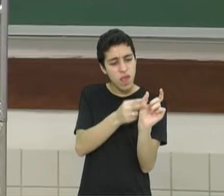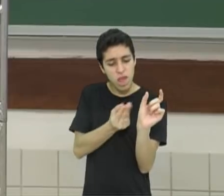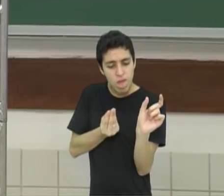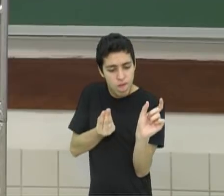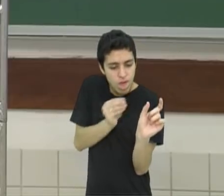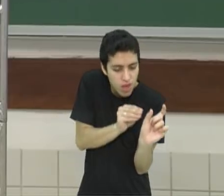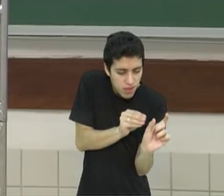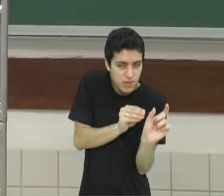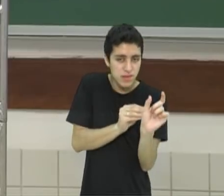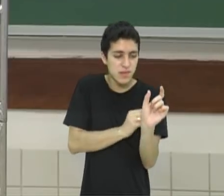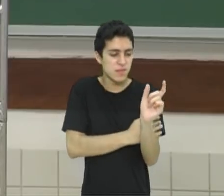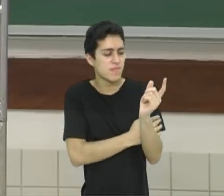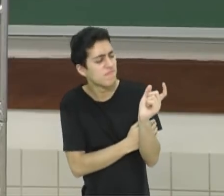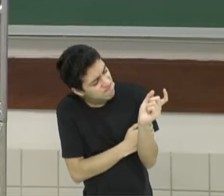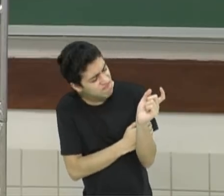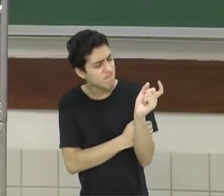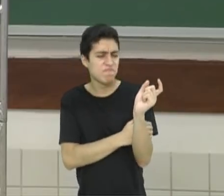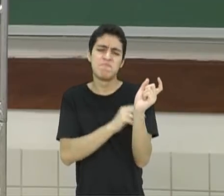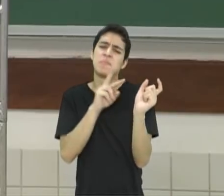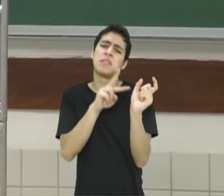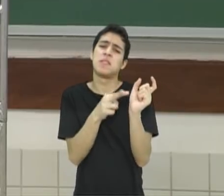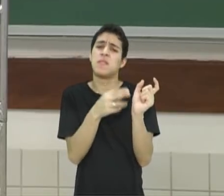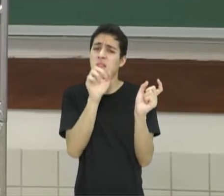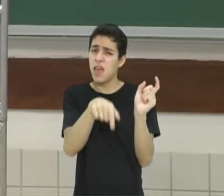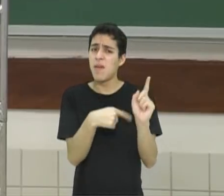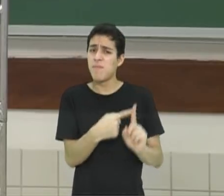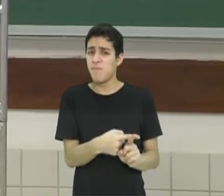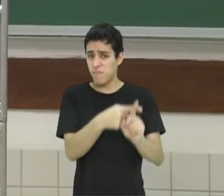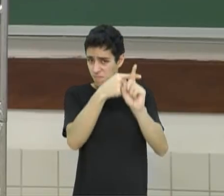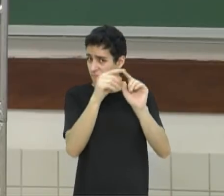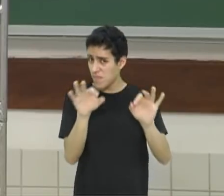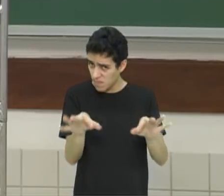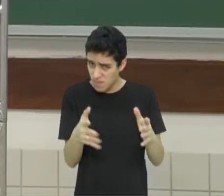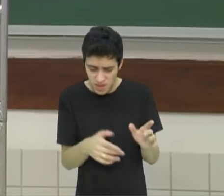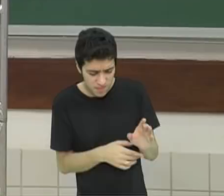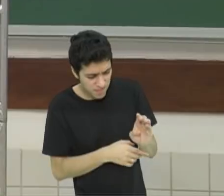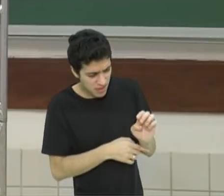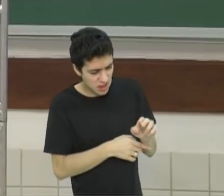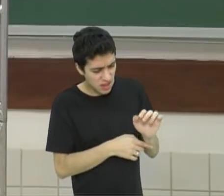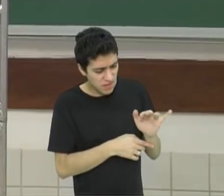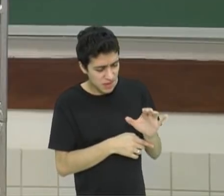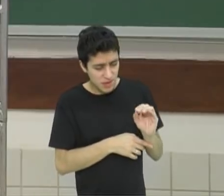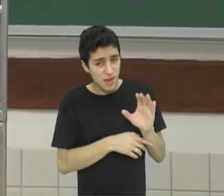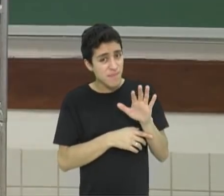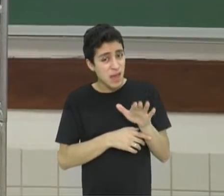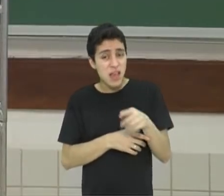benéfico, quando eu falo benefício, estou falando de uma coisa positiva. No